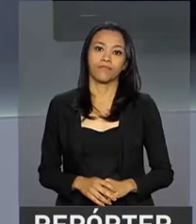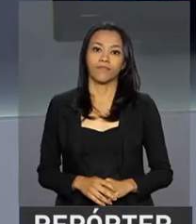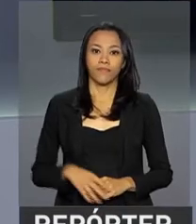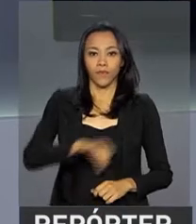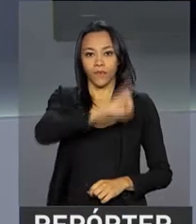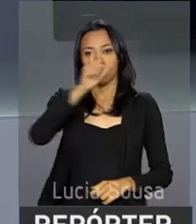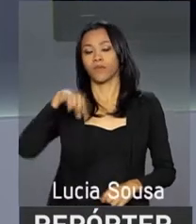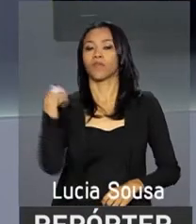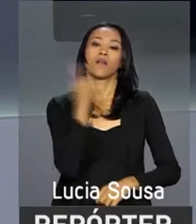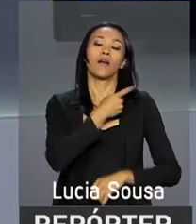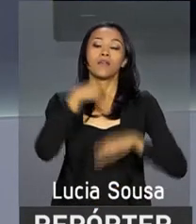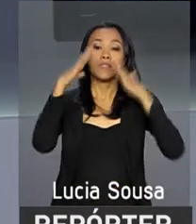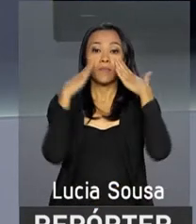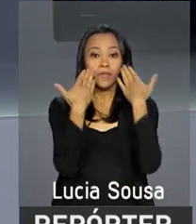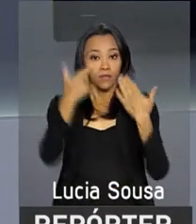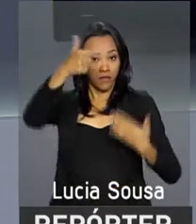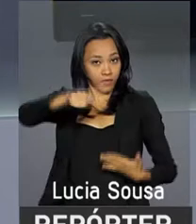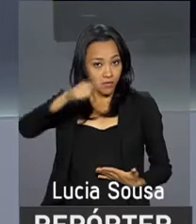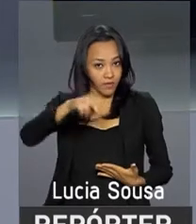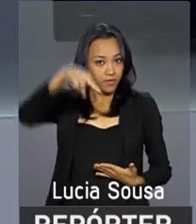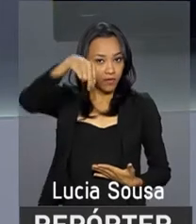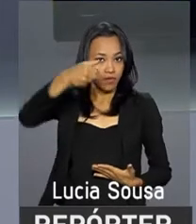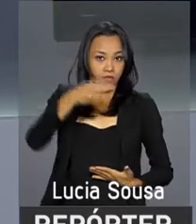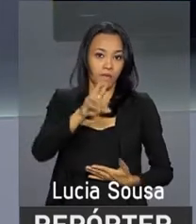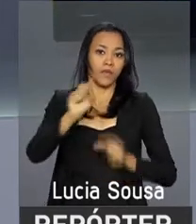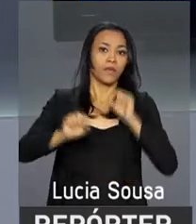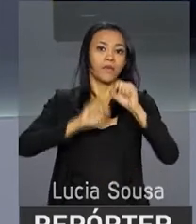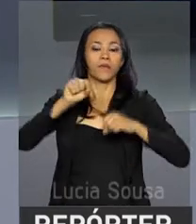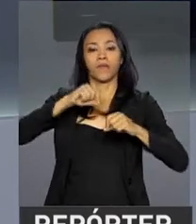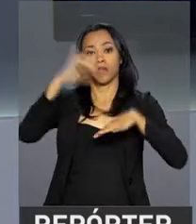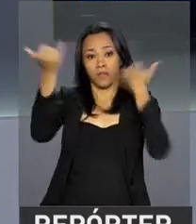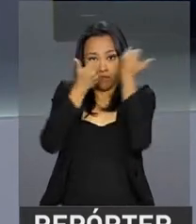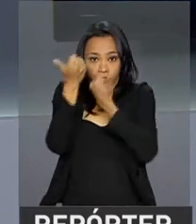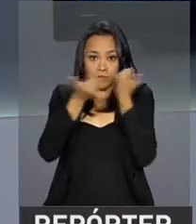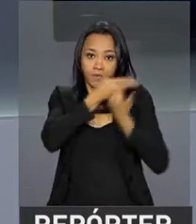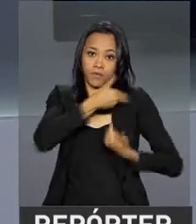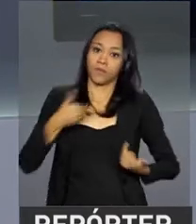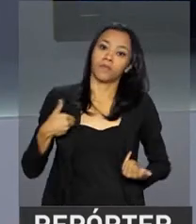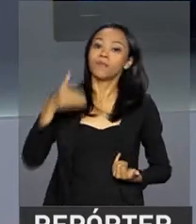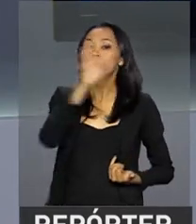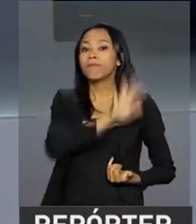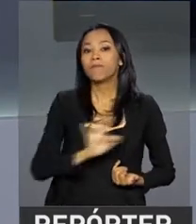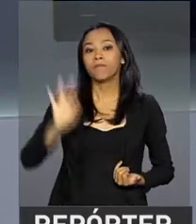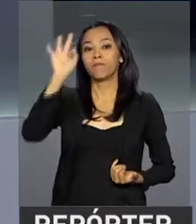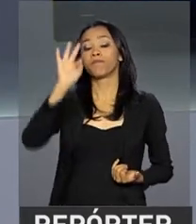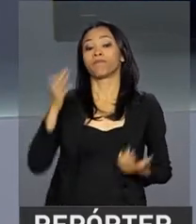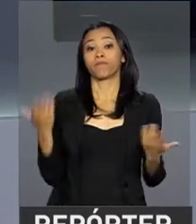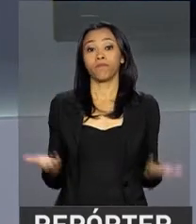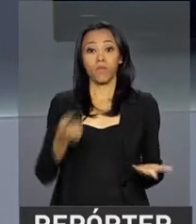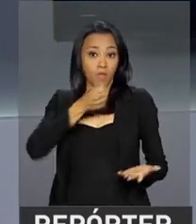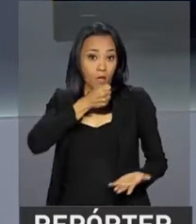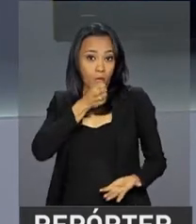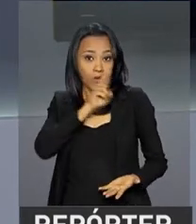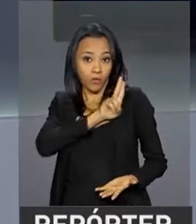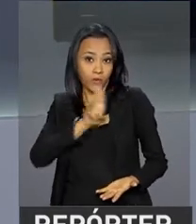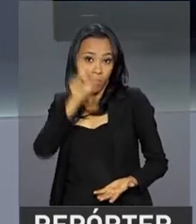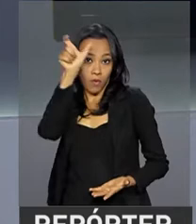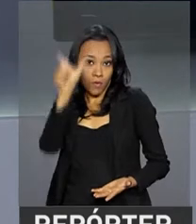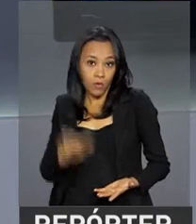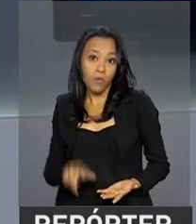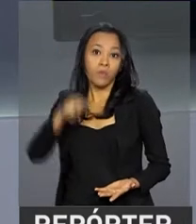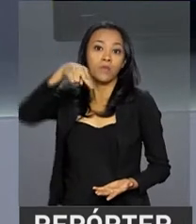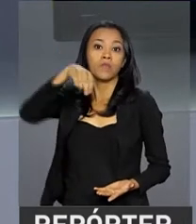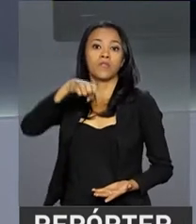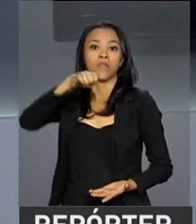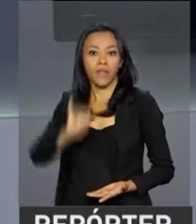Olá, no ar mais uma edição do Repórter NBR e as notícias do governo federal. O repórter Ney Pereira está ao vivo no Palácio do Planalto